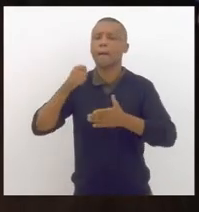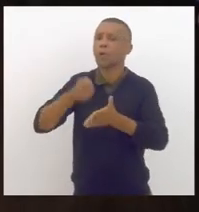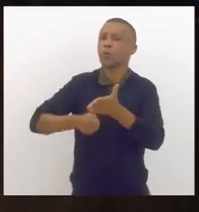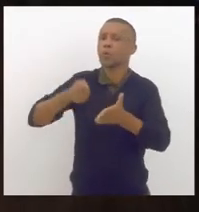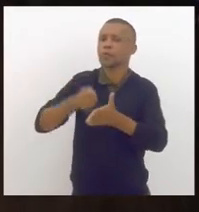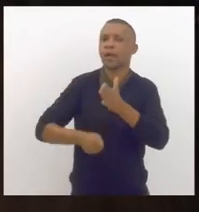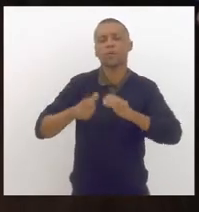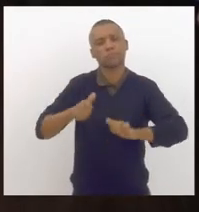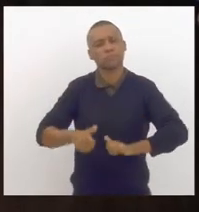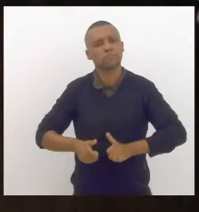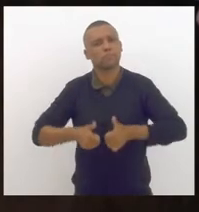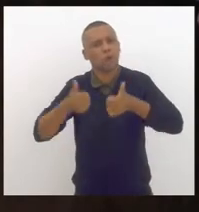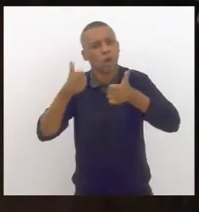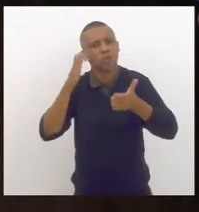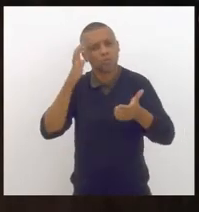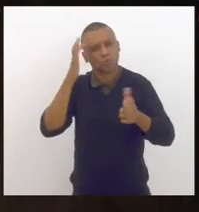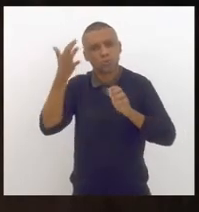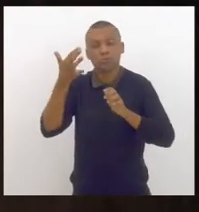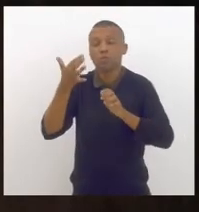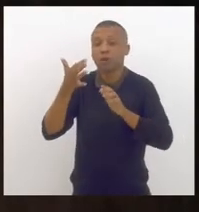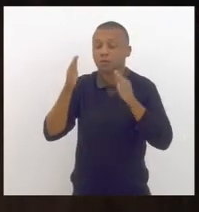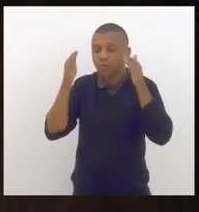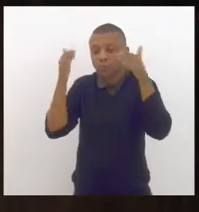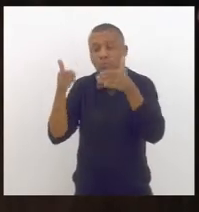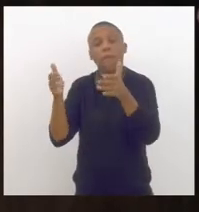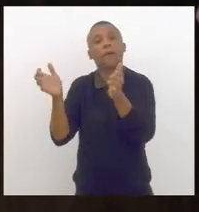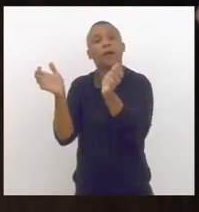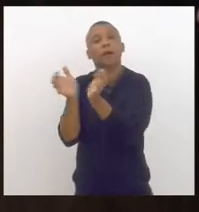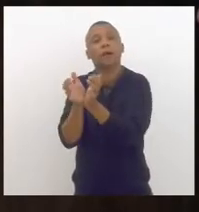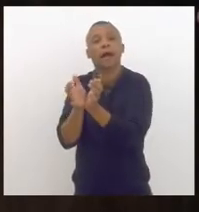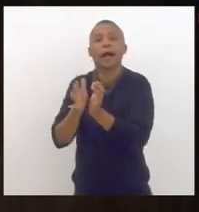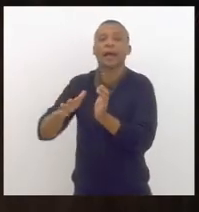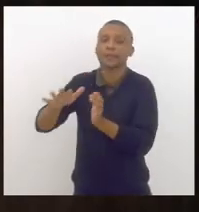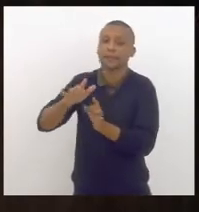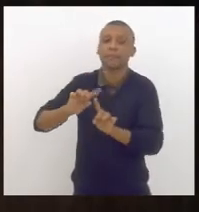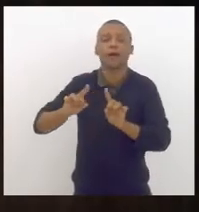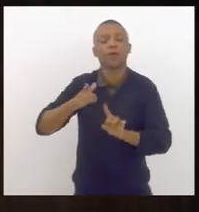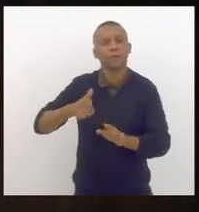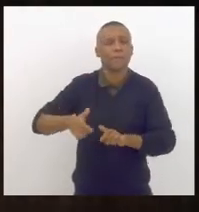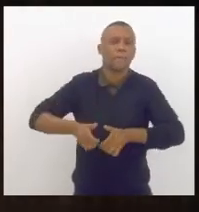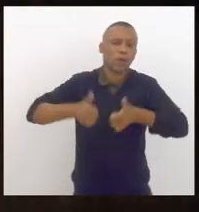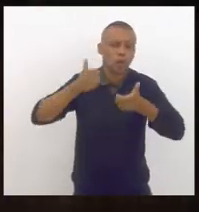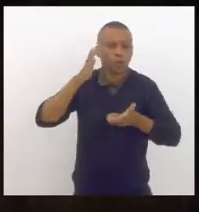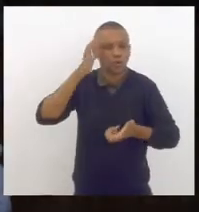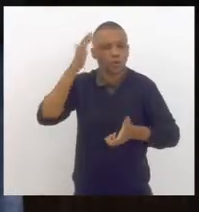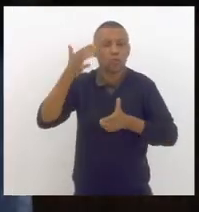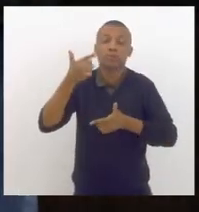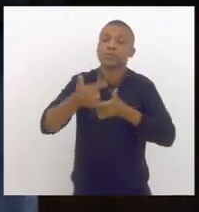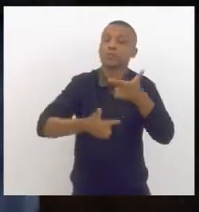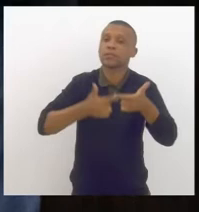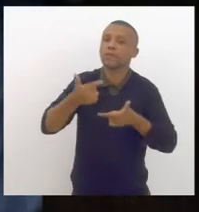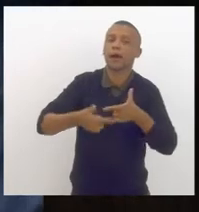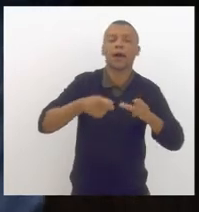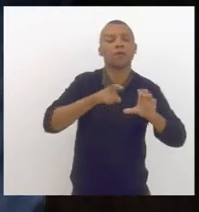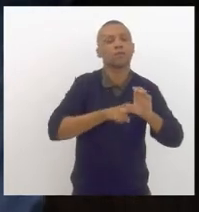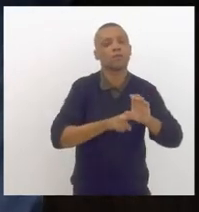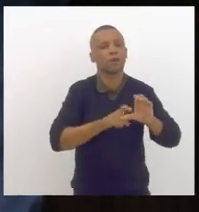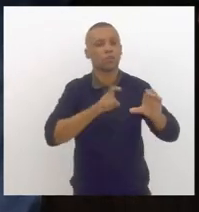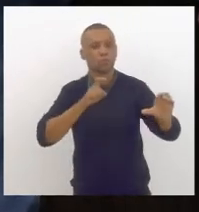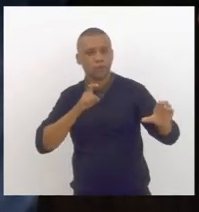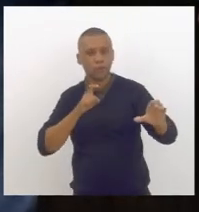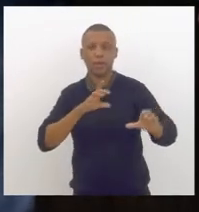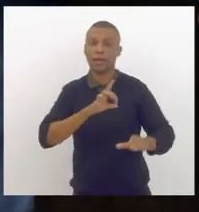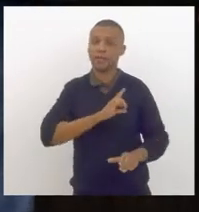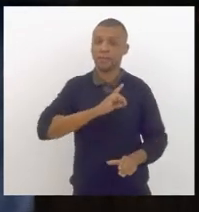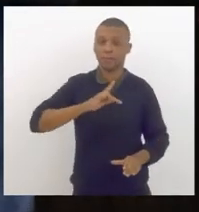ponto de vista corporativo para a categoria, o que é legítimo, mas lutar por melhores condições de trabalho e de autonomia da Defensoria Pública e das